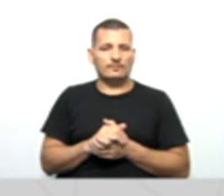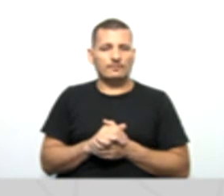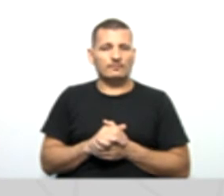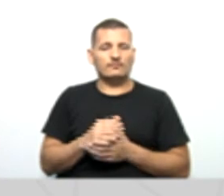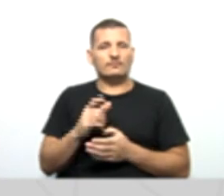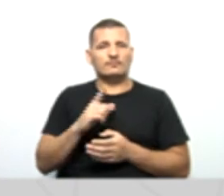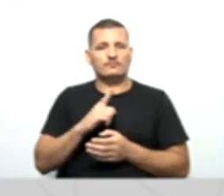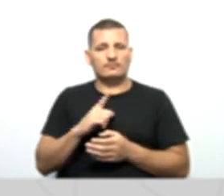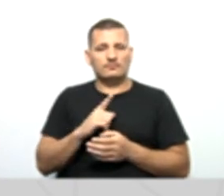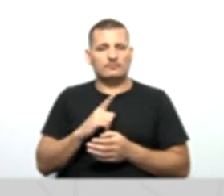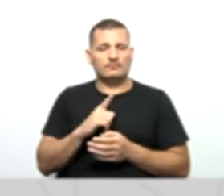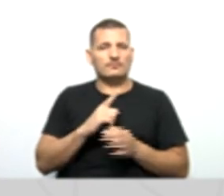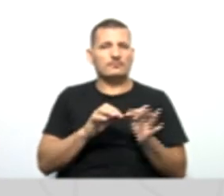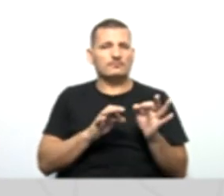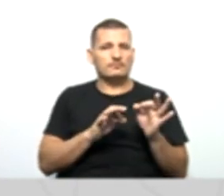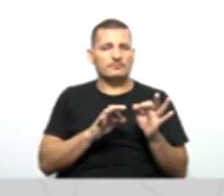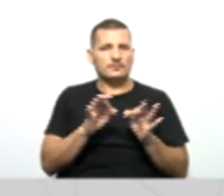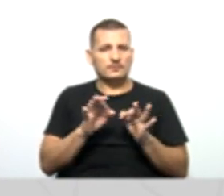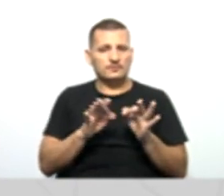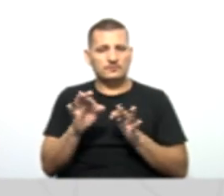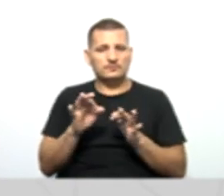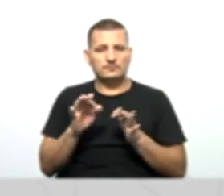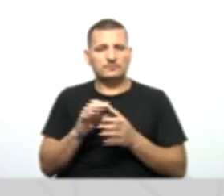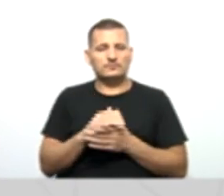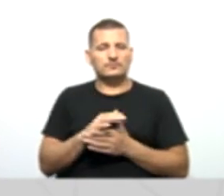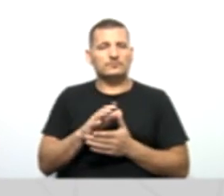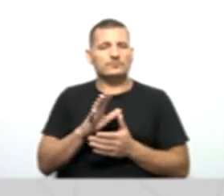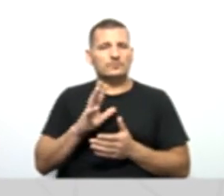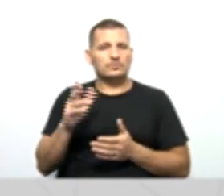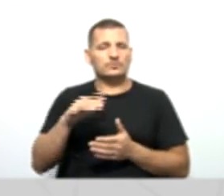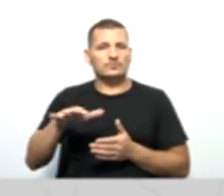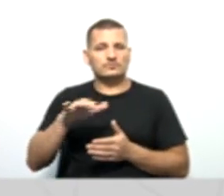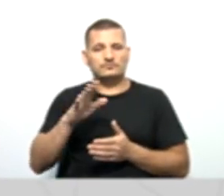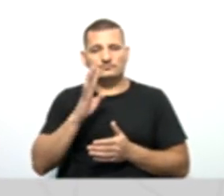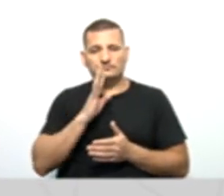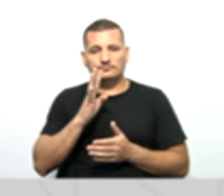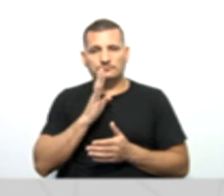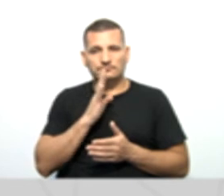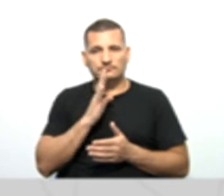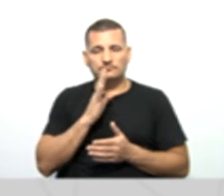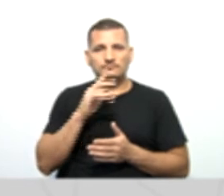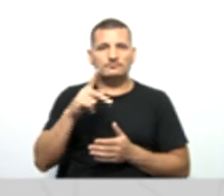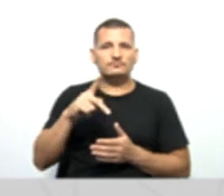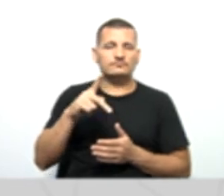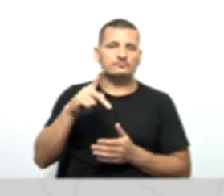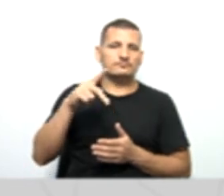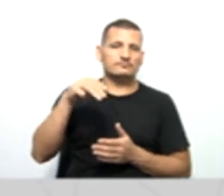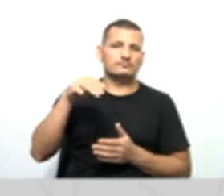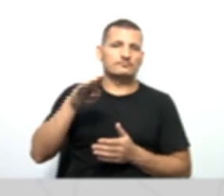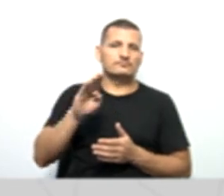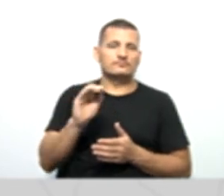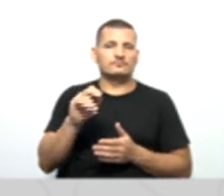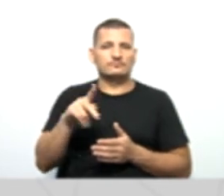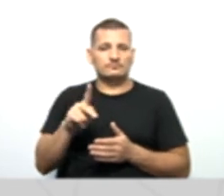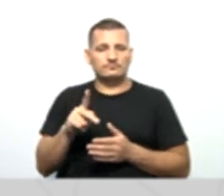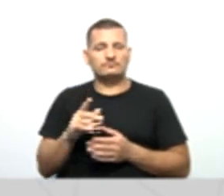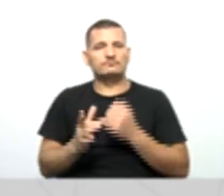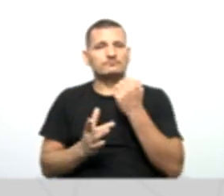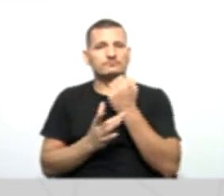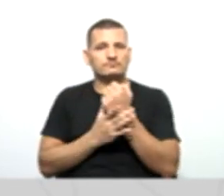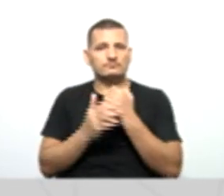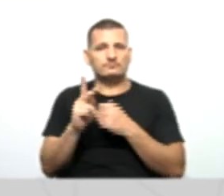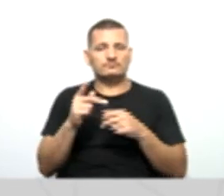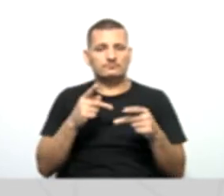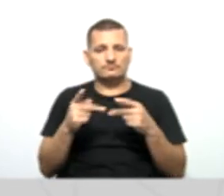existem planos para todas as áreas de conhecimento do PMBOK, certamente garantirá com que o